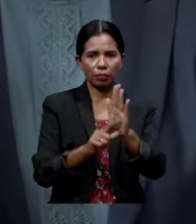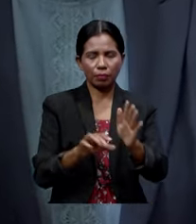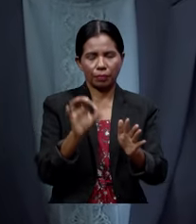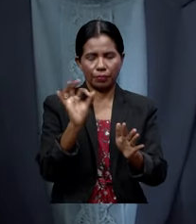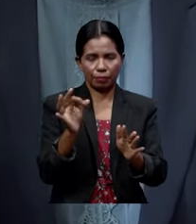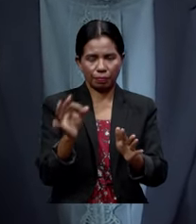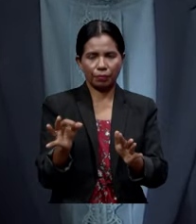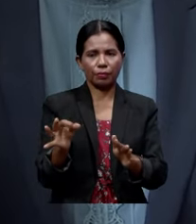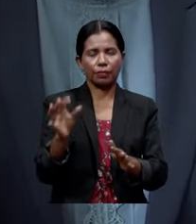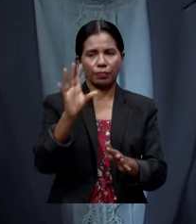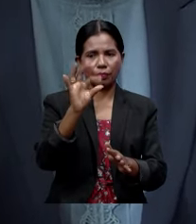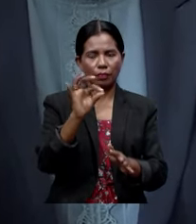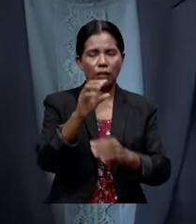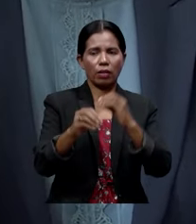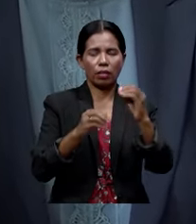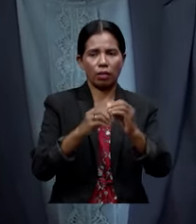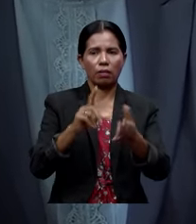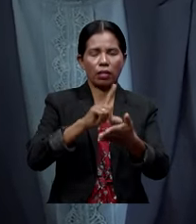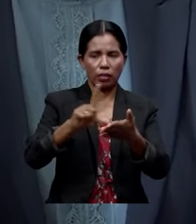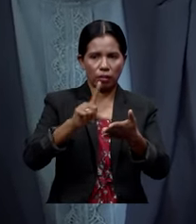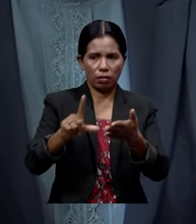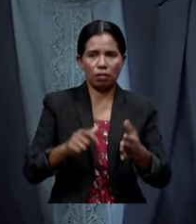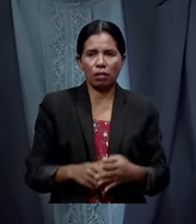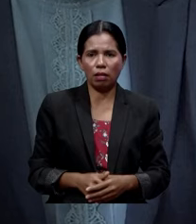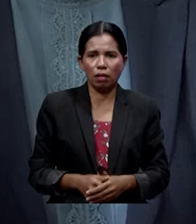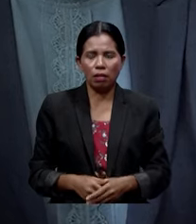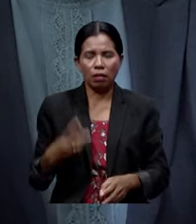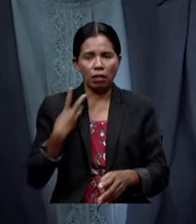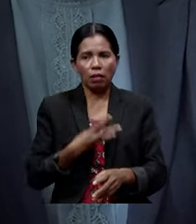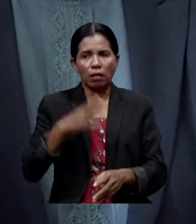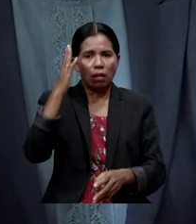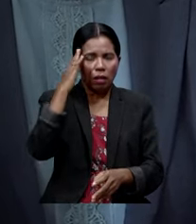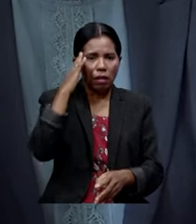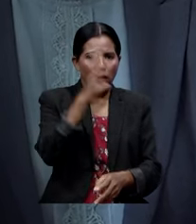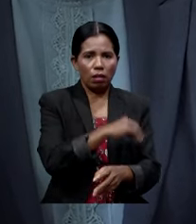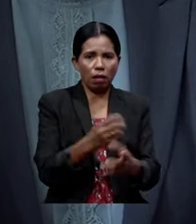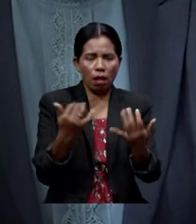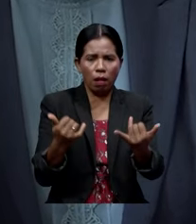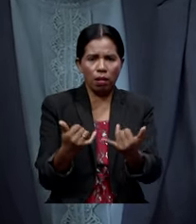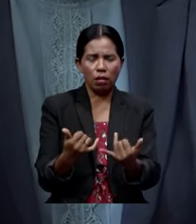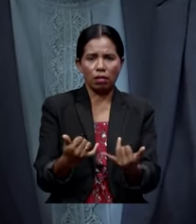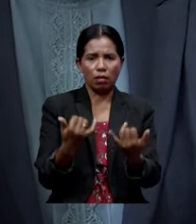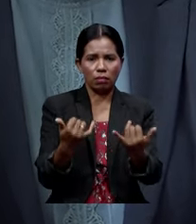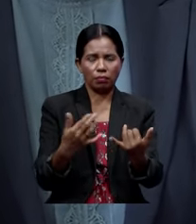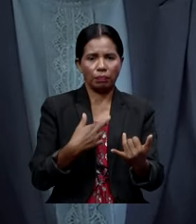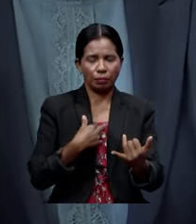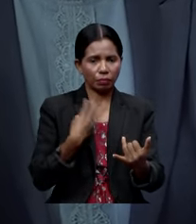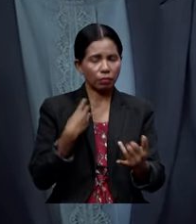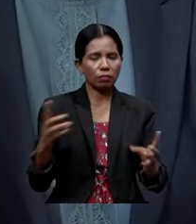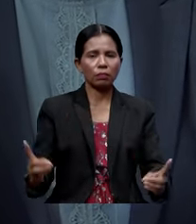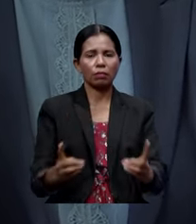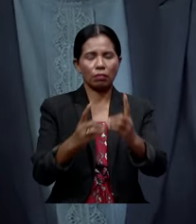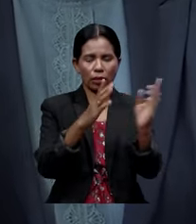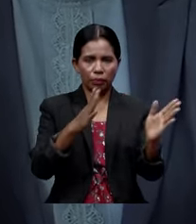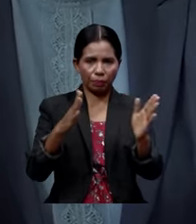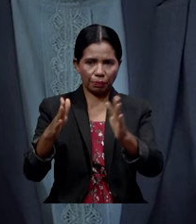89 sobre licenciamento nian. Ita tene kata agora rase kita slera hela proceso sira ne.